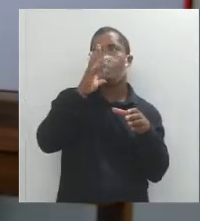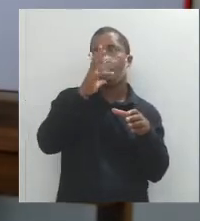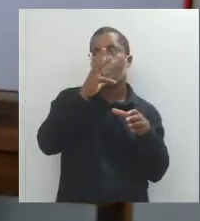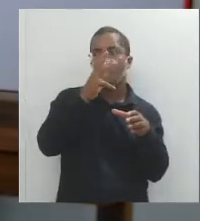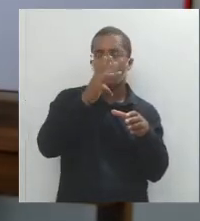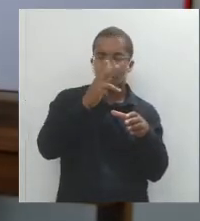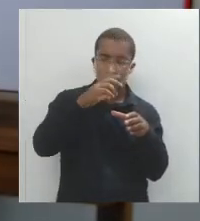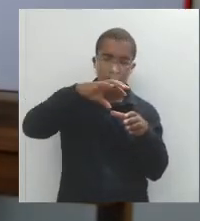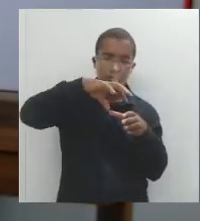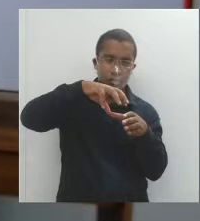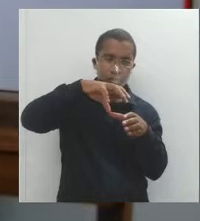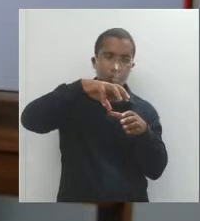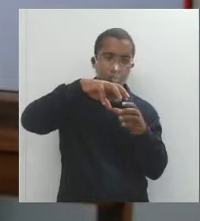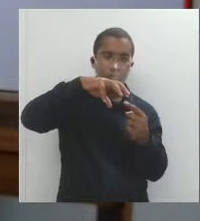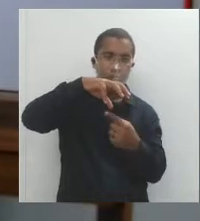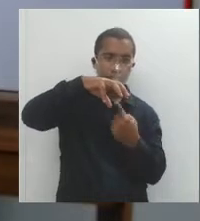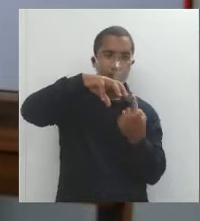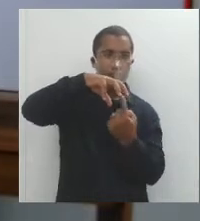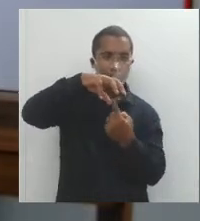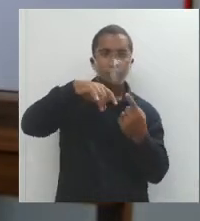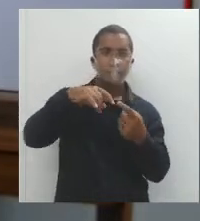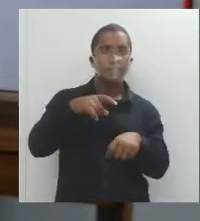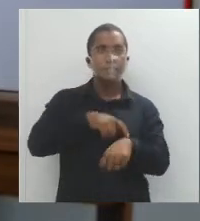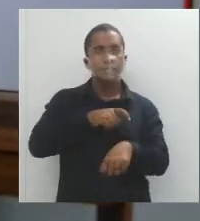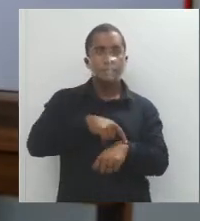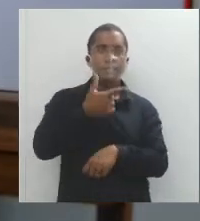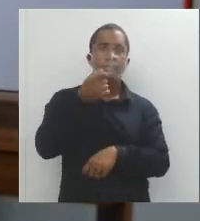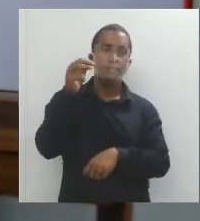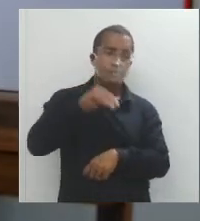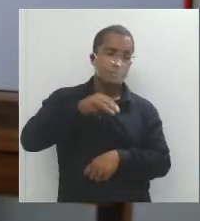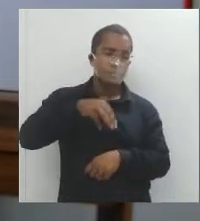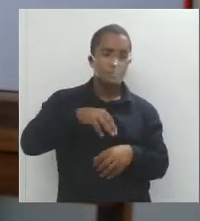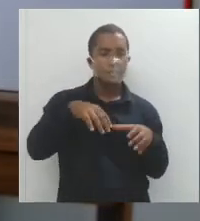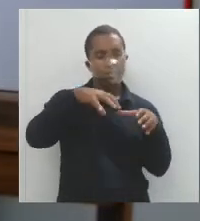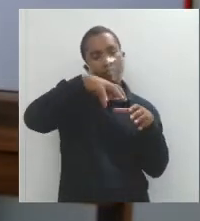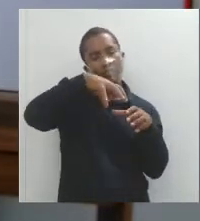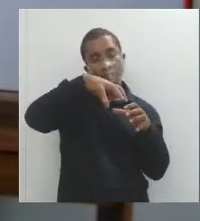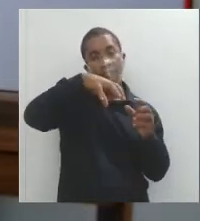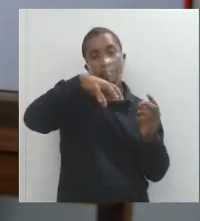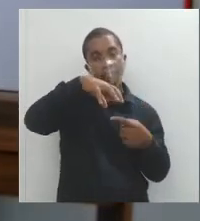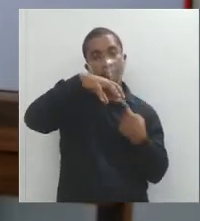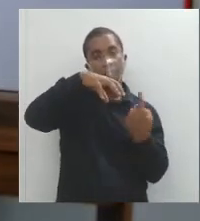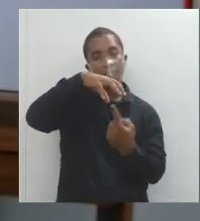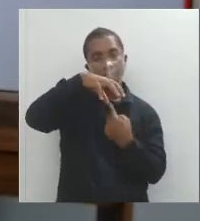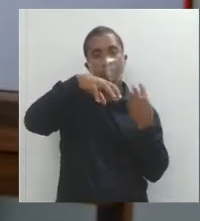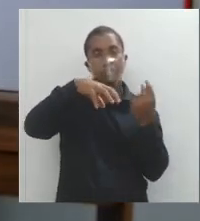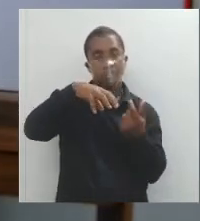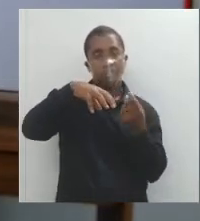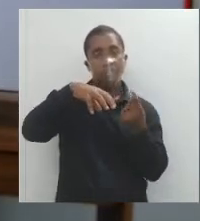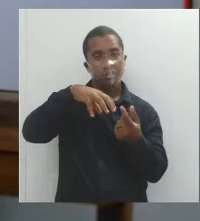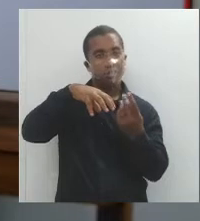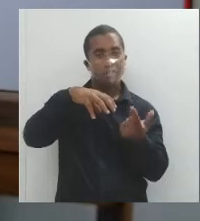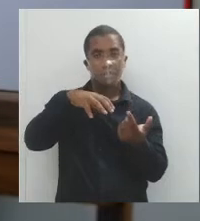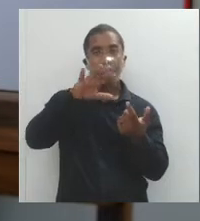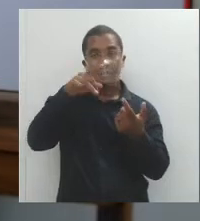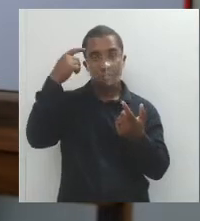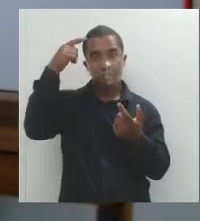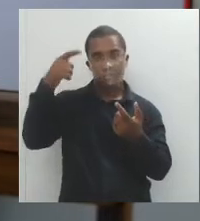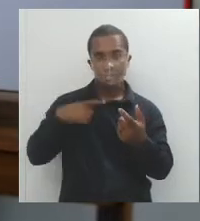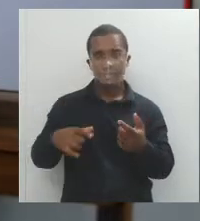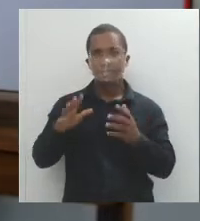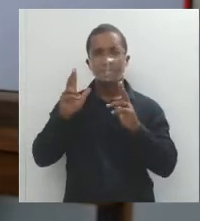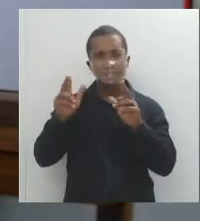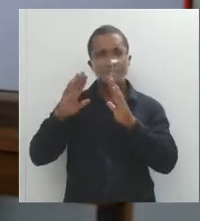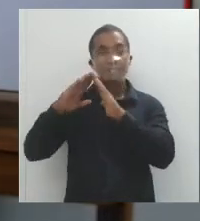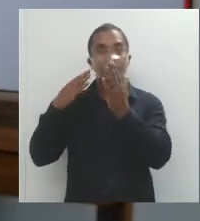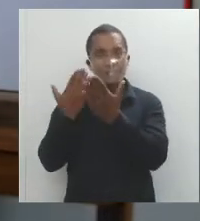fraquinho. Você, para fazer um suco de laranja, vai gastar lá uns 20 minutos, né? Aí você pega um maior, profissional, que tem cantina de escola,